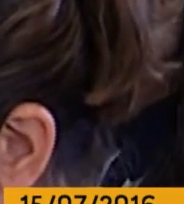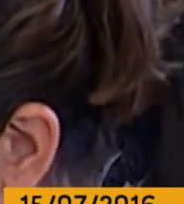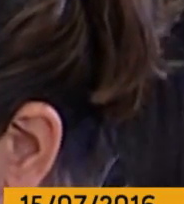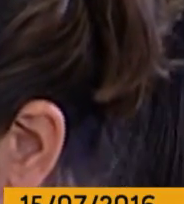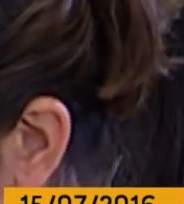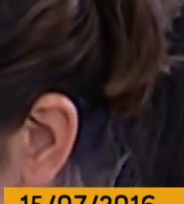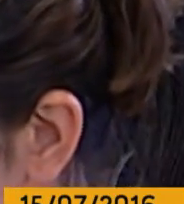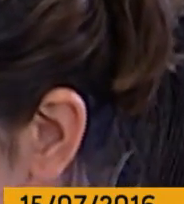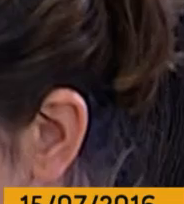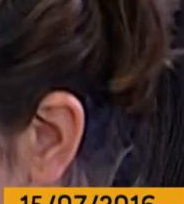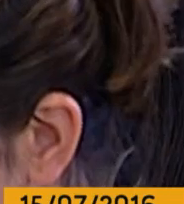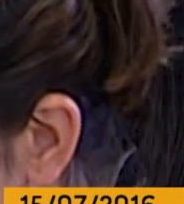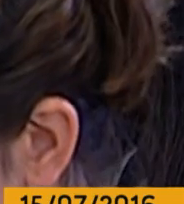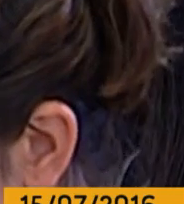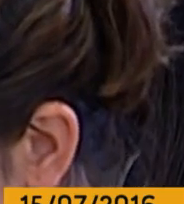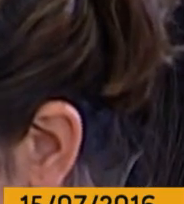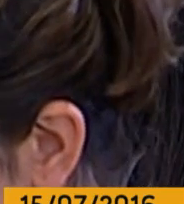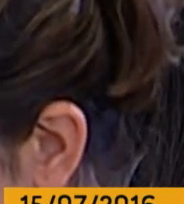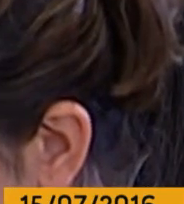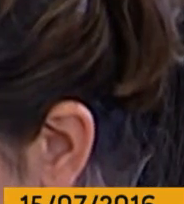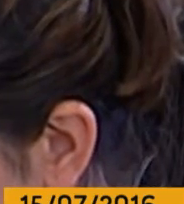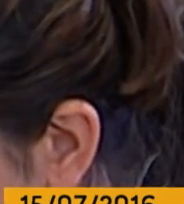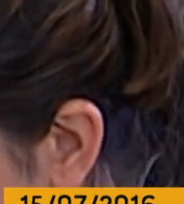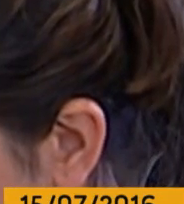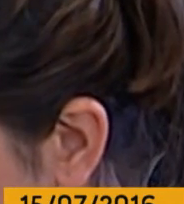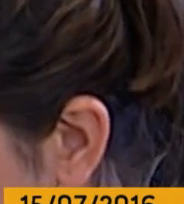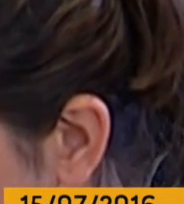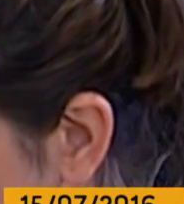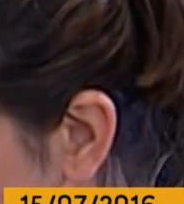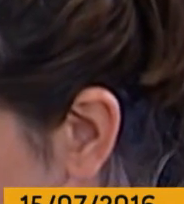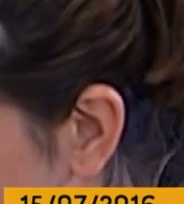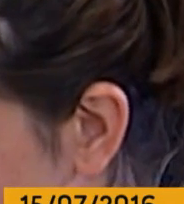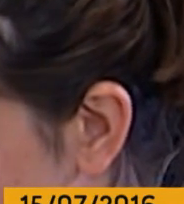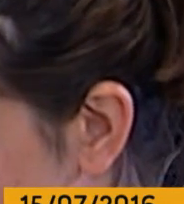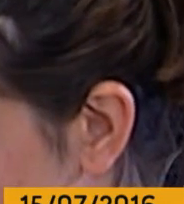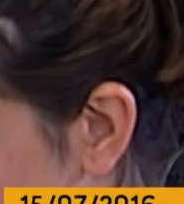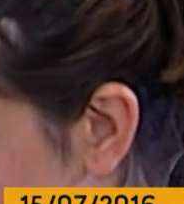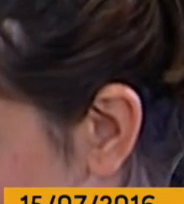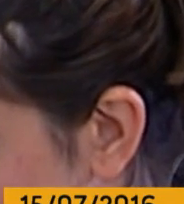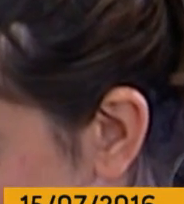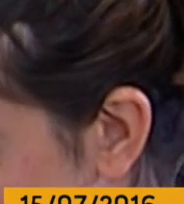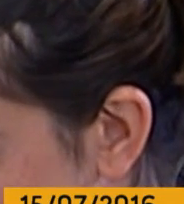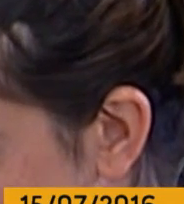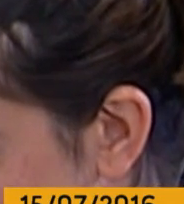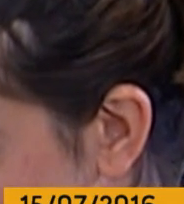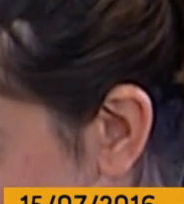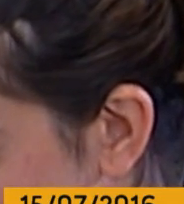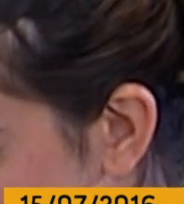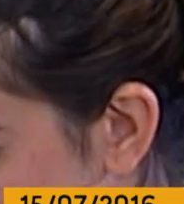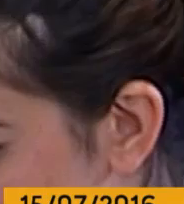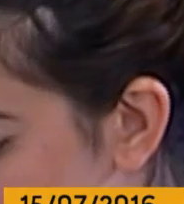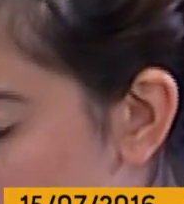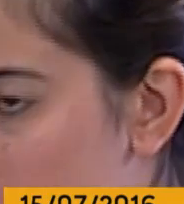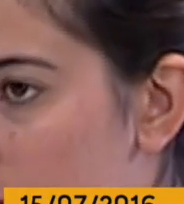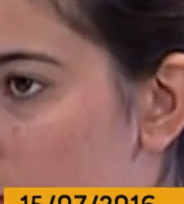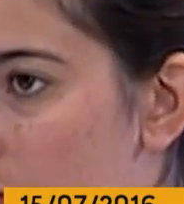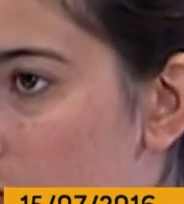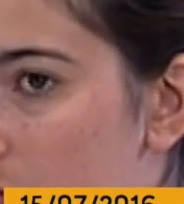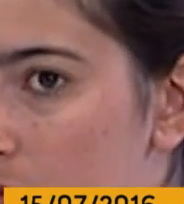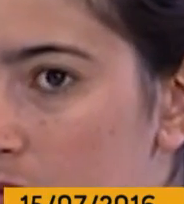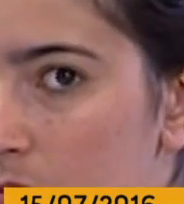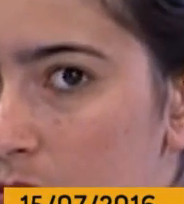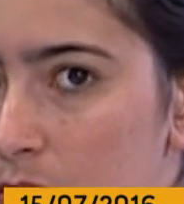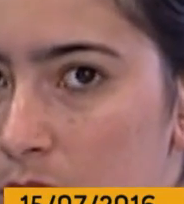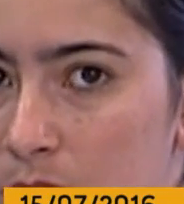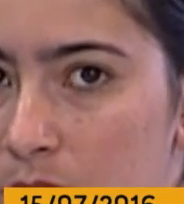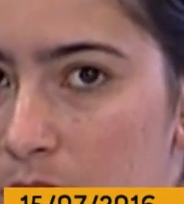Rodrigues, da Agência Estado, do Jornal Estado de São Paulo. O senhor falou em um crédito suplementar de 700 milhões que foi solicitado ao Congresso e que não houve tempo para ser votado.